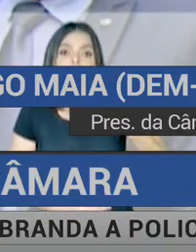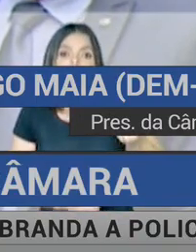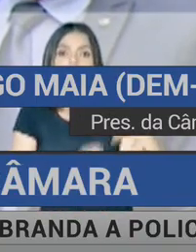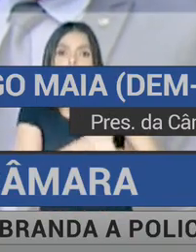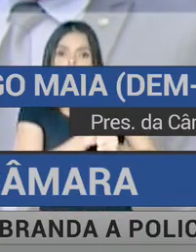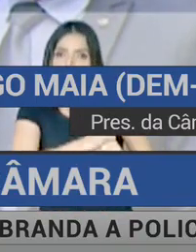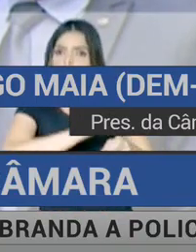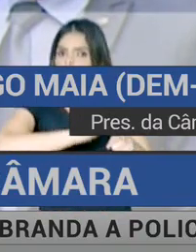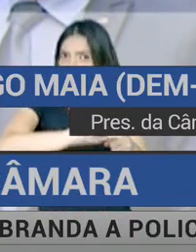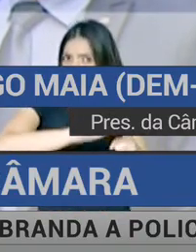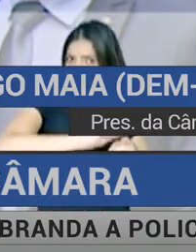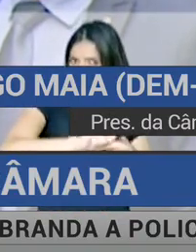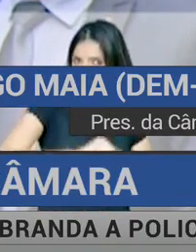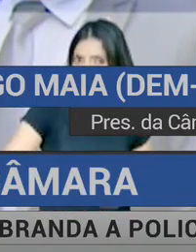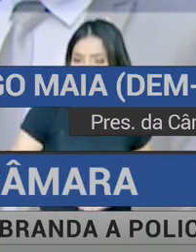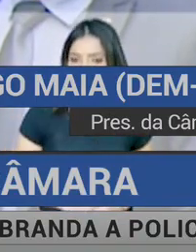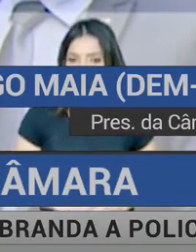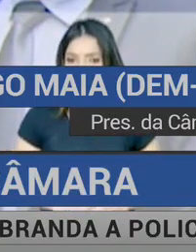Eu